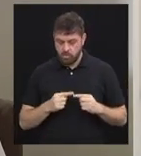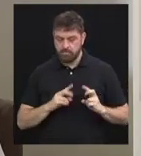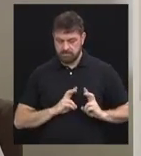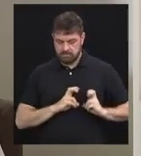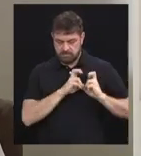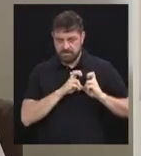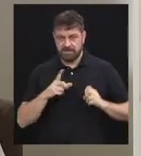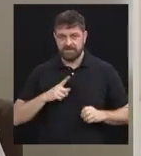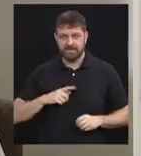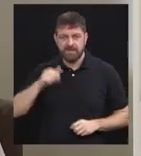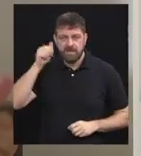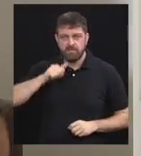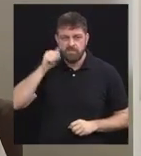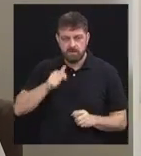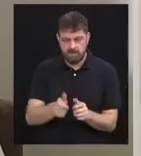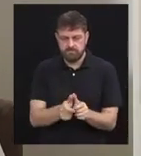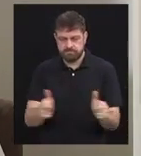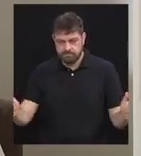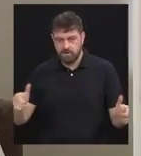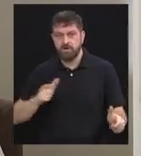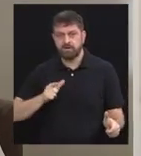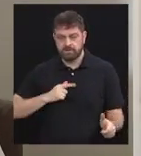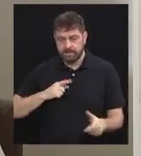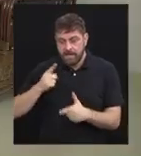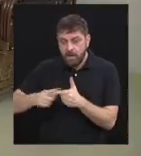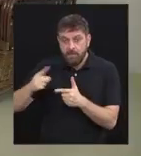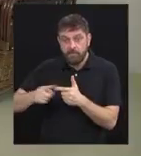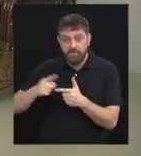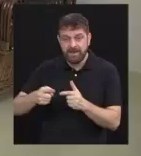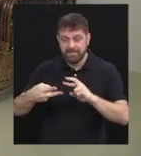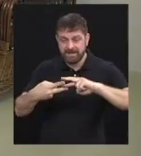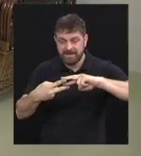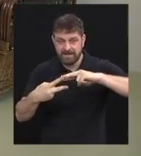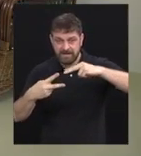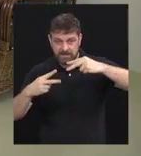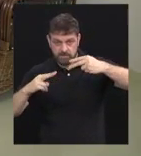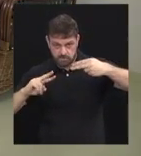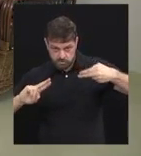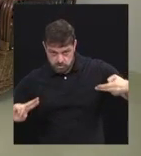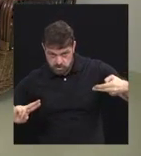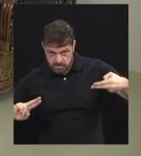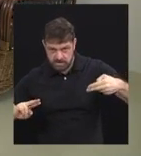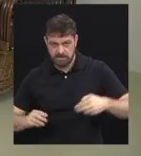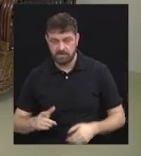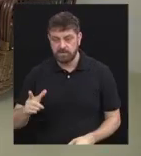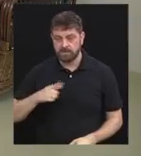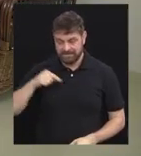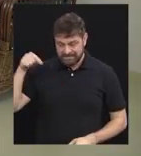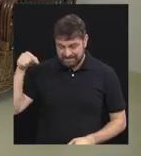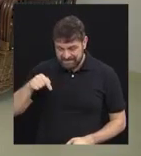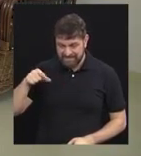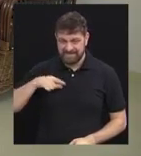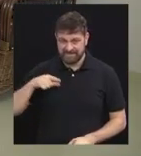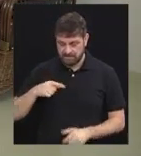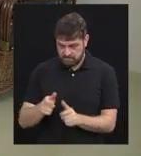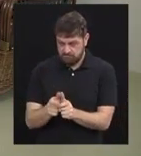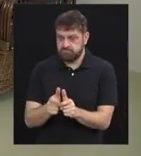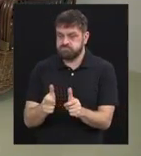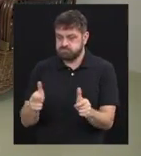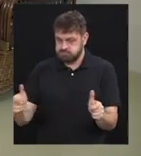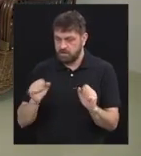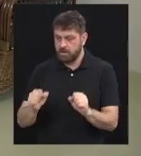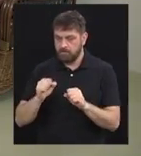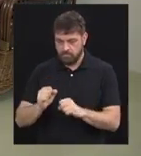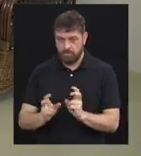uma boa quantidade de mulheres tem mutação no gene BRCA1 e que tem um maior índice de